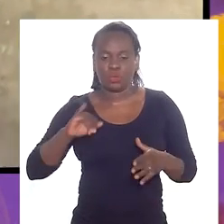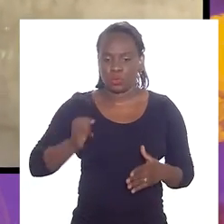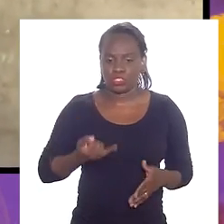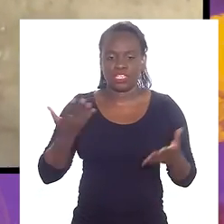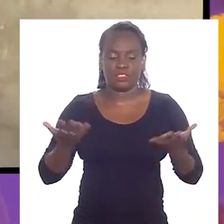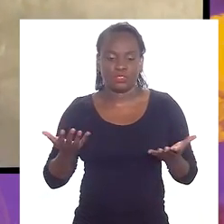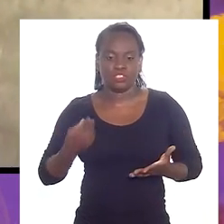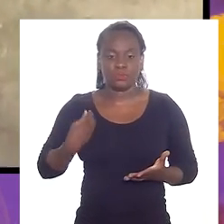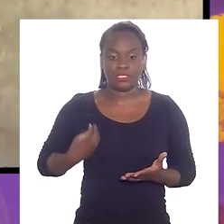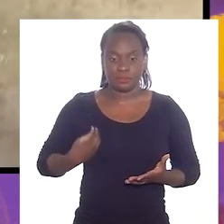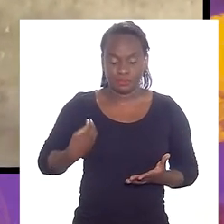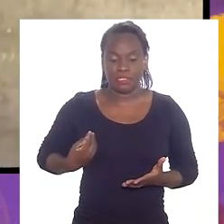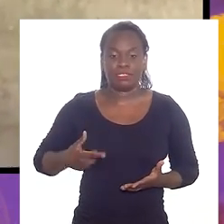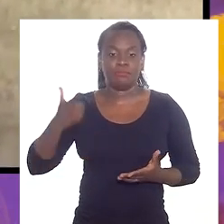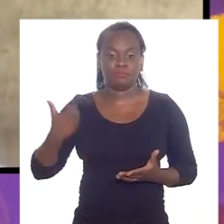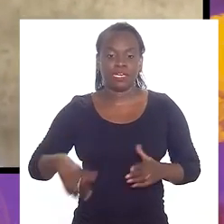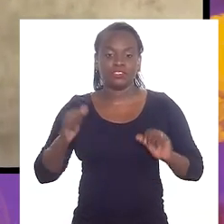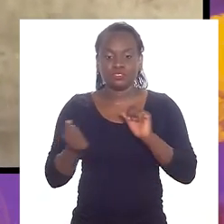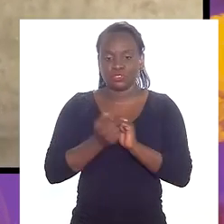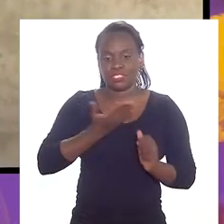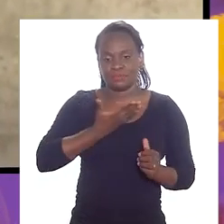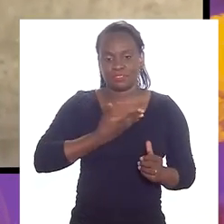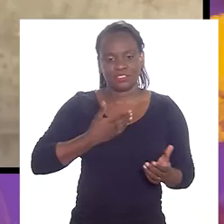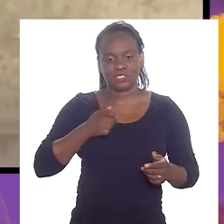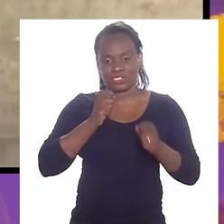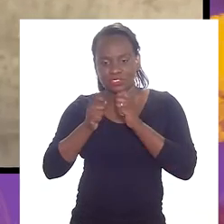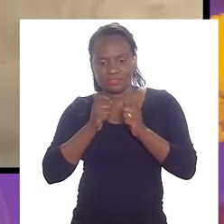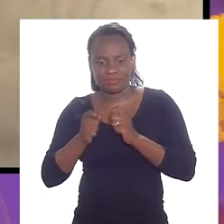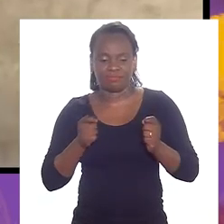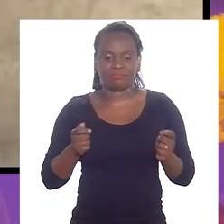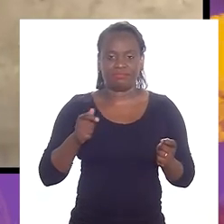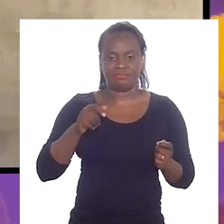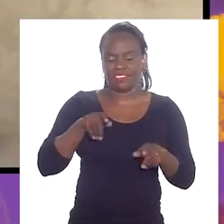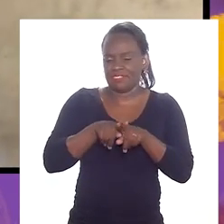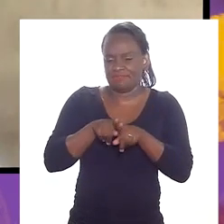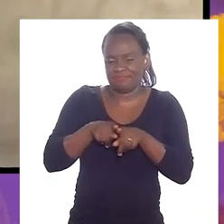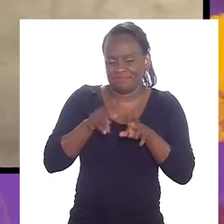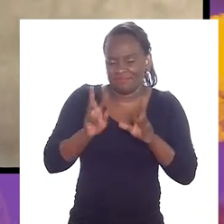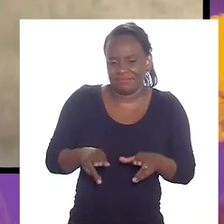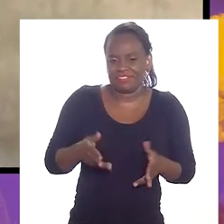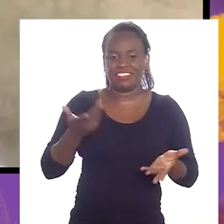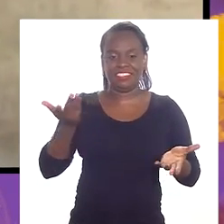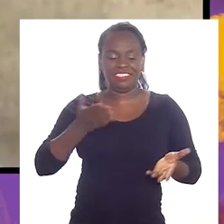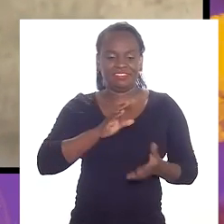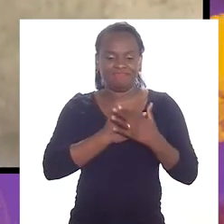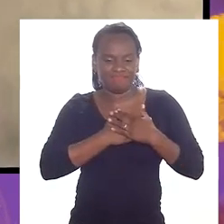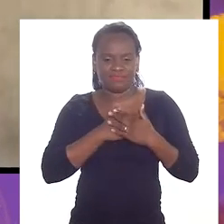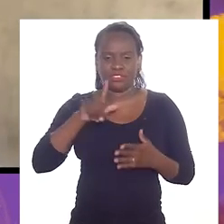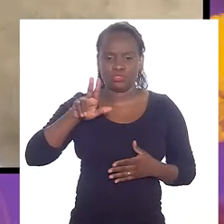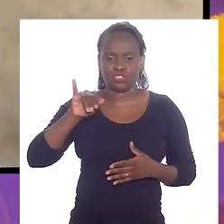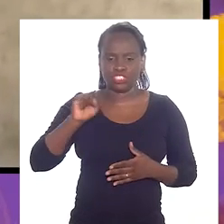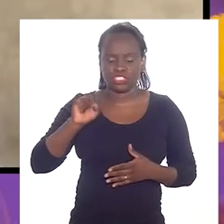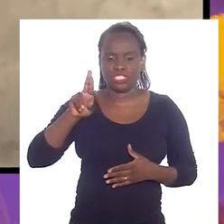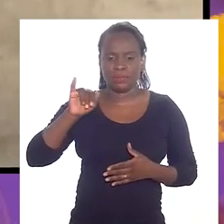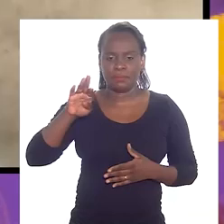oportunidade de participar ainda mais a companhia do ar o irmão o nosso filho do